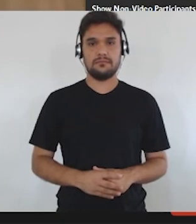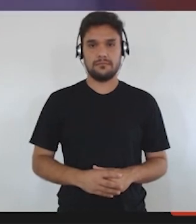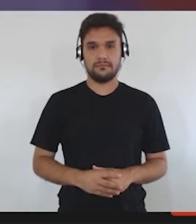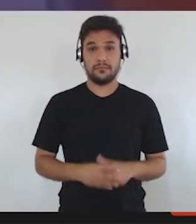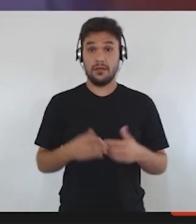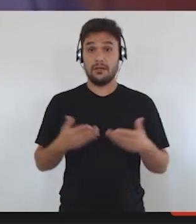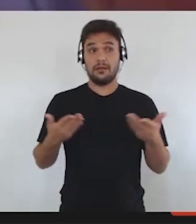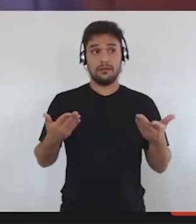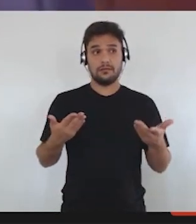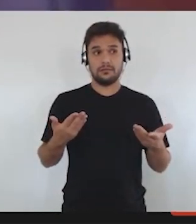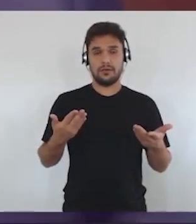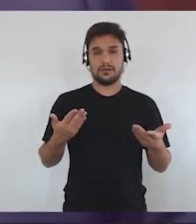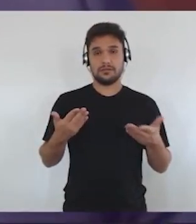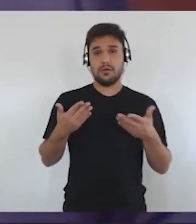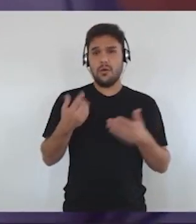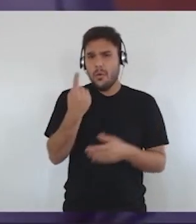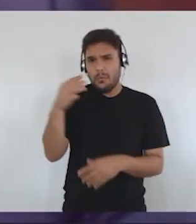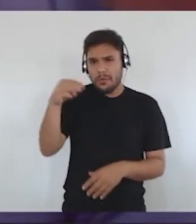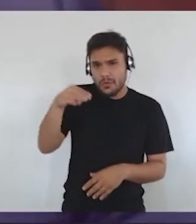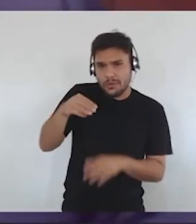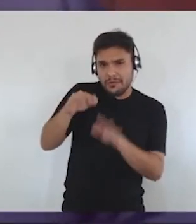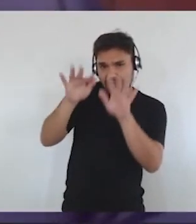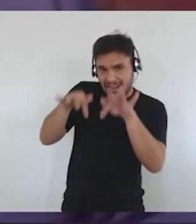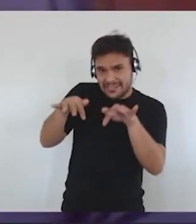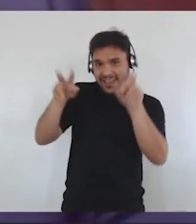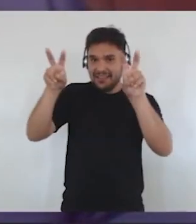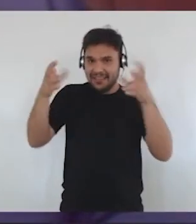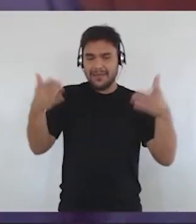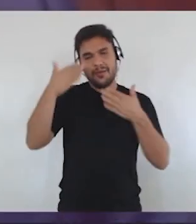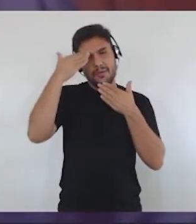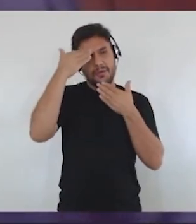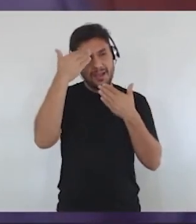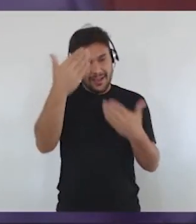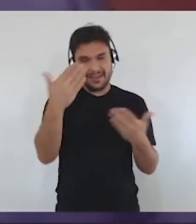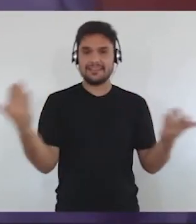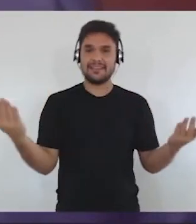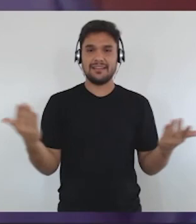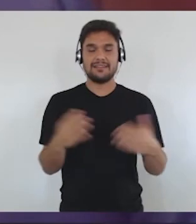Bom, temos um minuto para encerrar o painel. Agradeço aqui